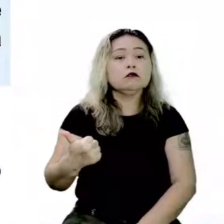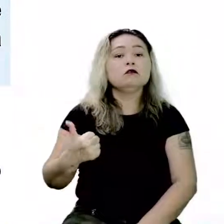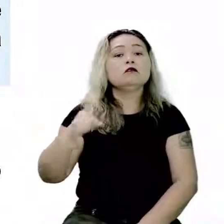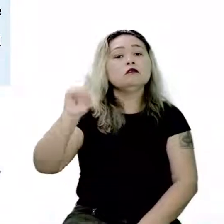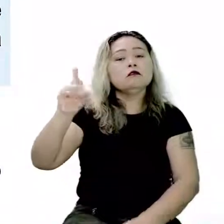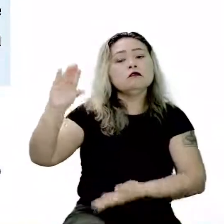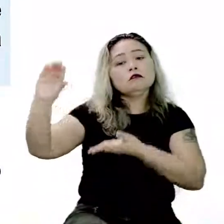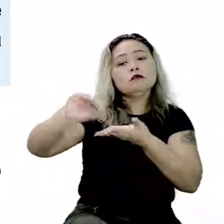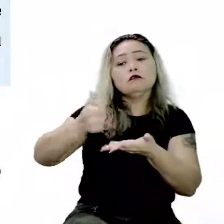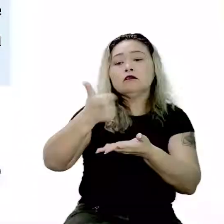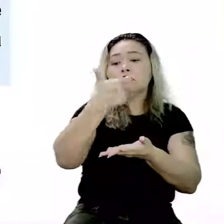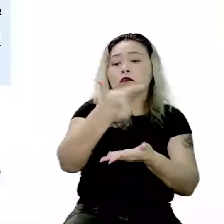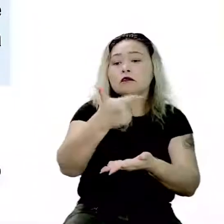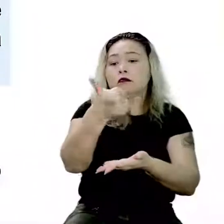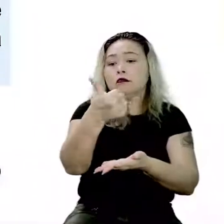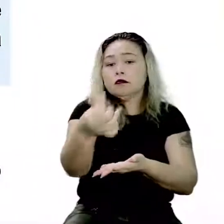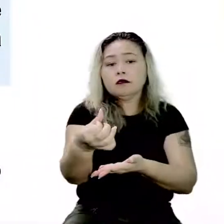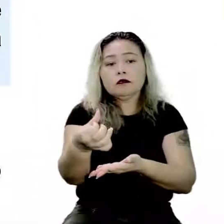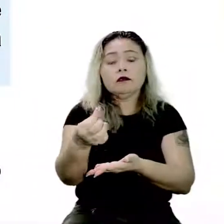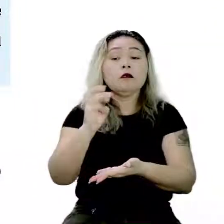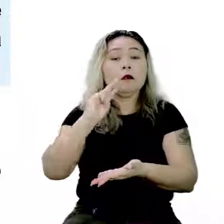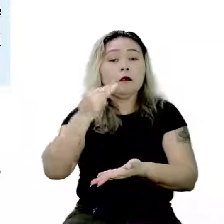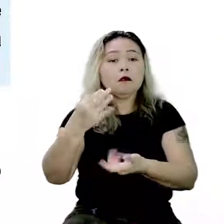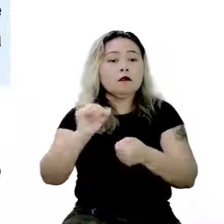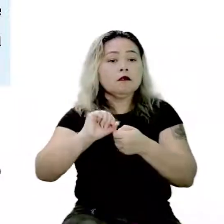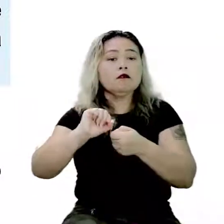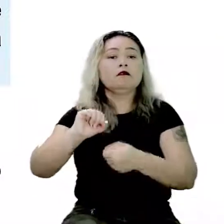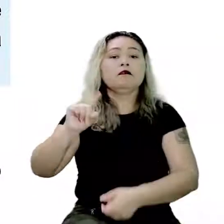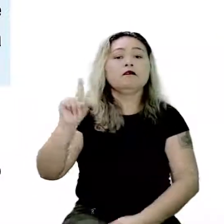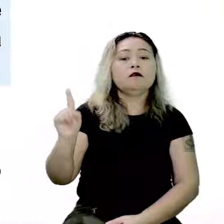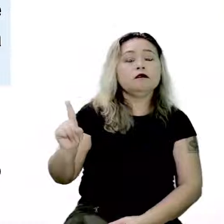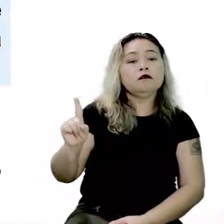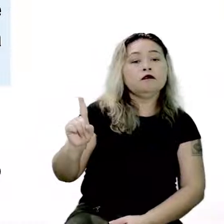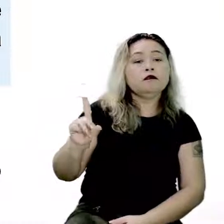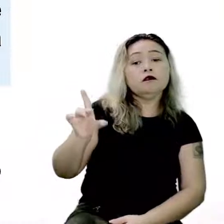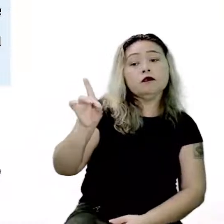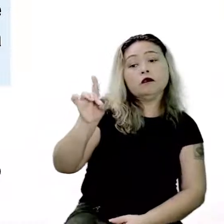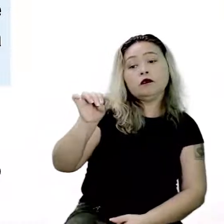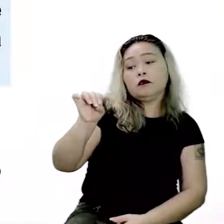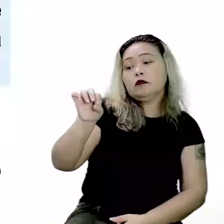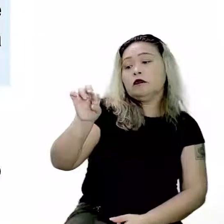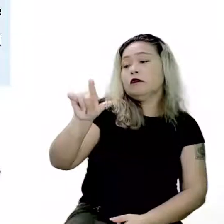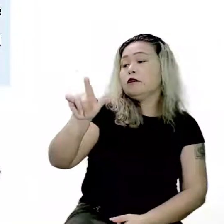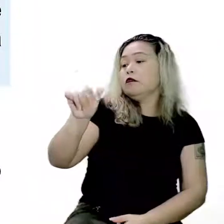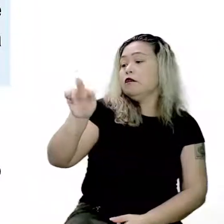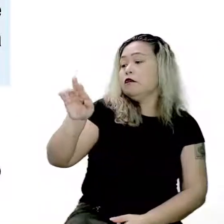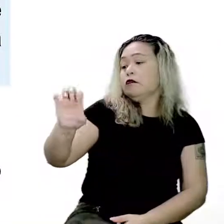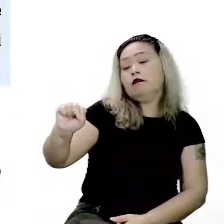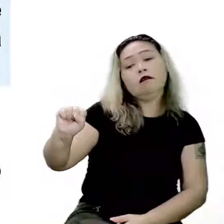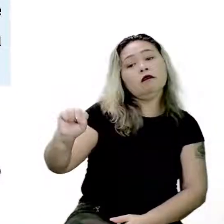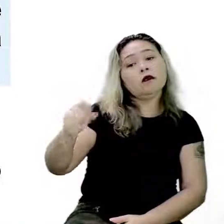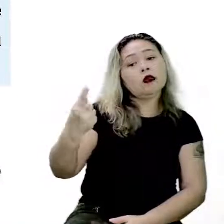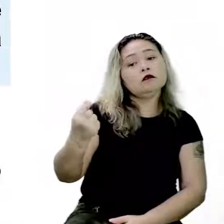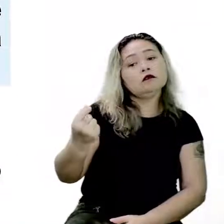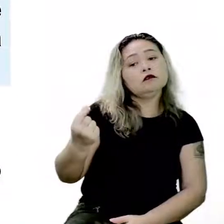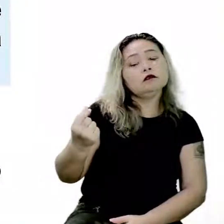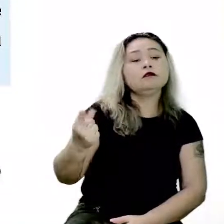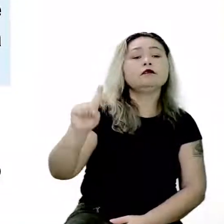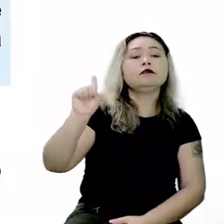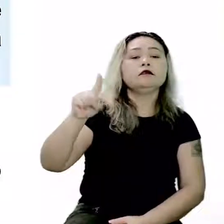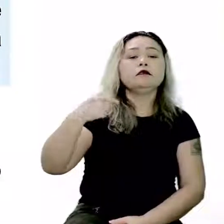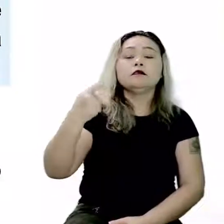gastou cerca de 216 milhões de dólares, dos quais